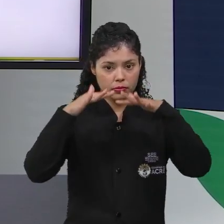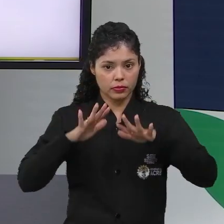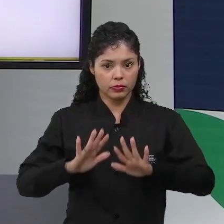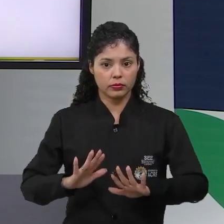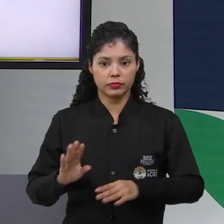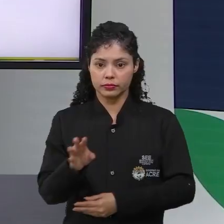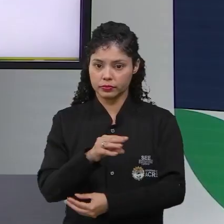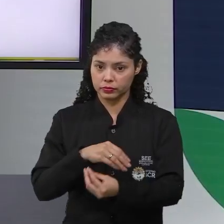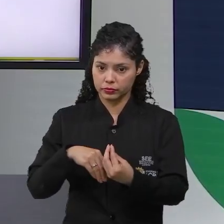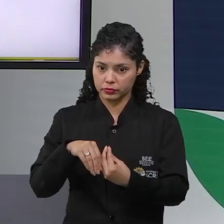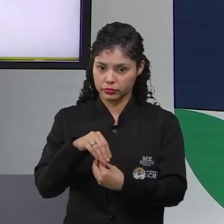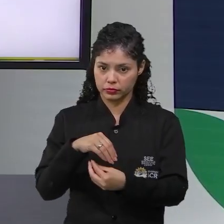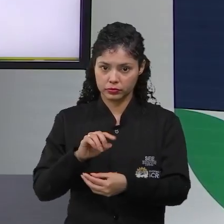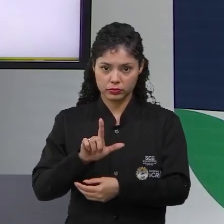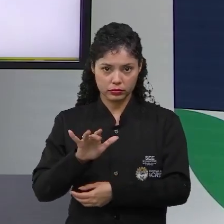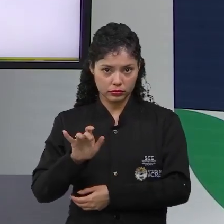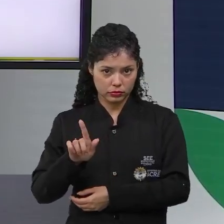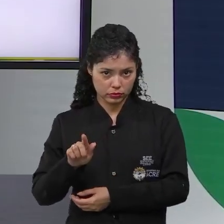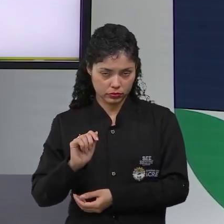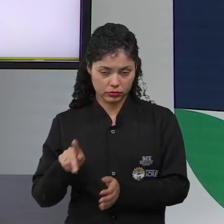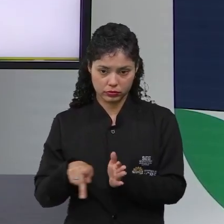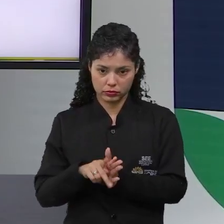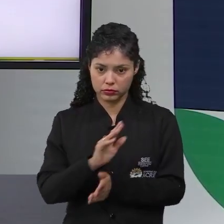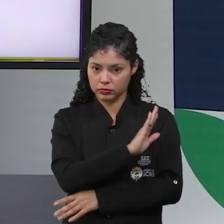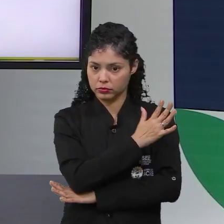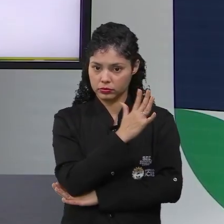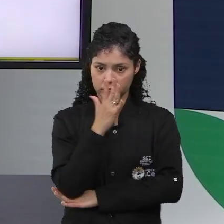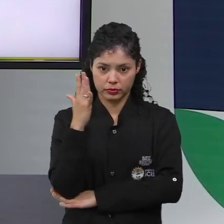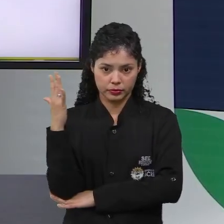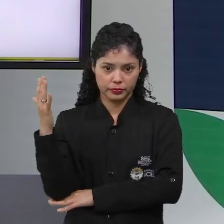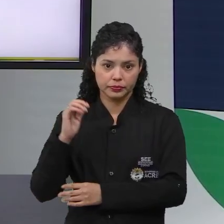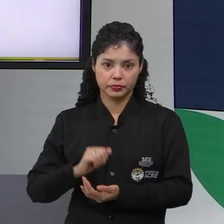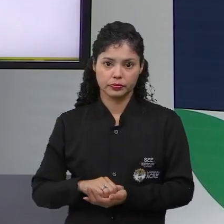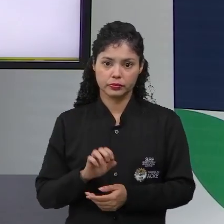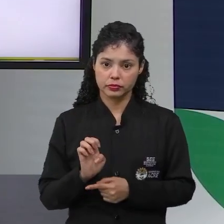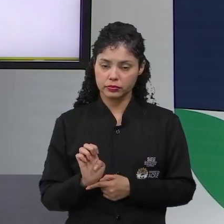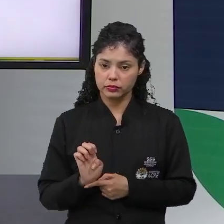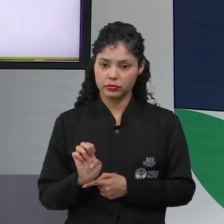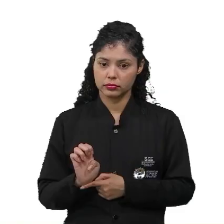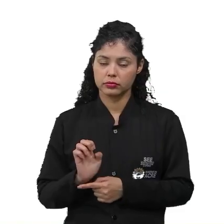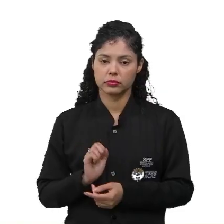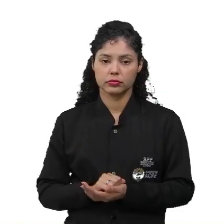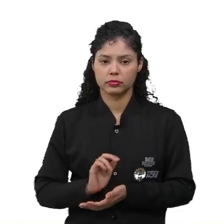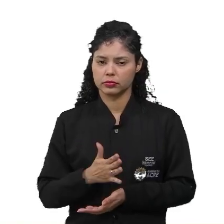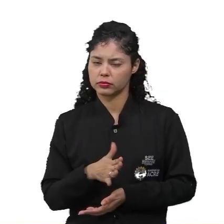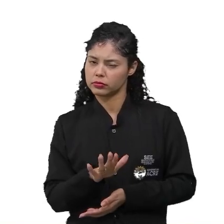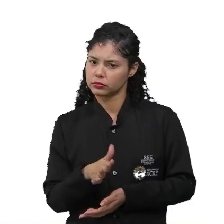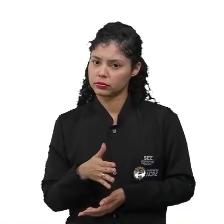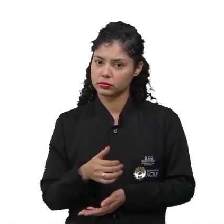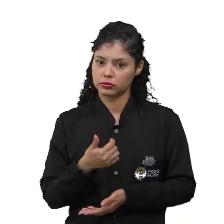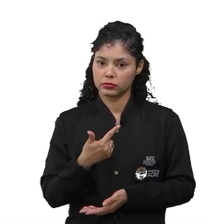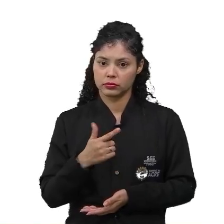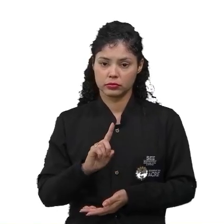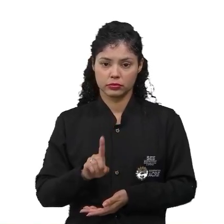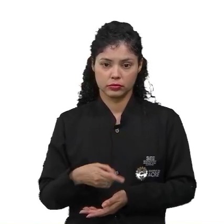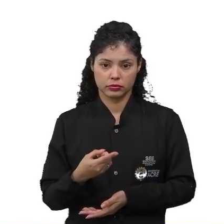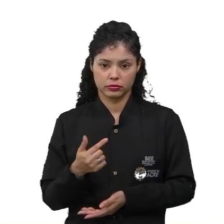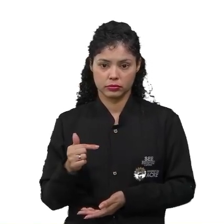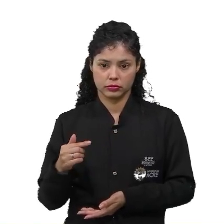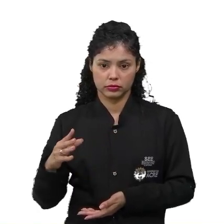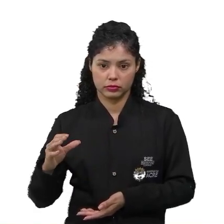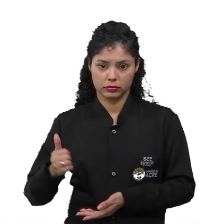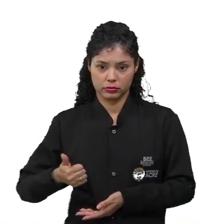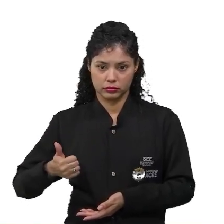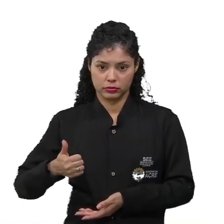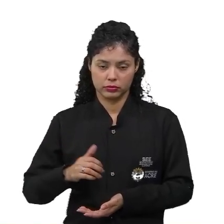está envolvido com o logaritmo natural. E esse E vale aproximadamente